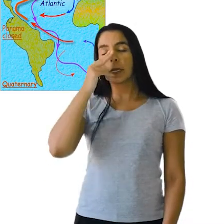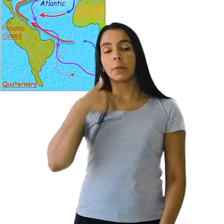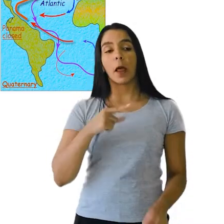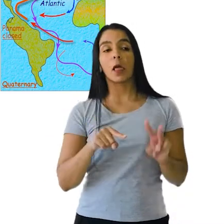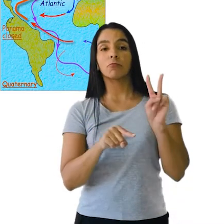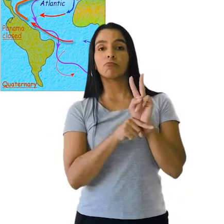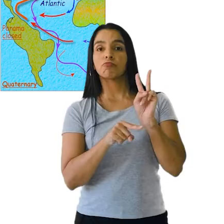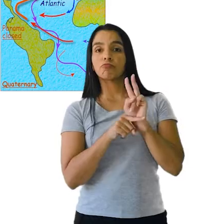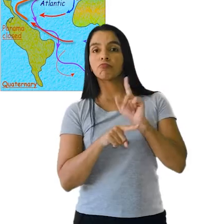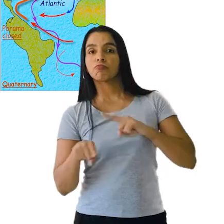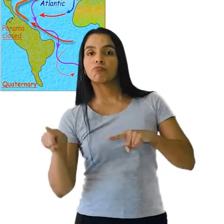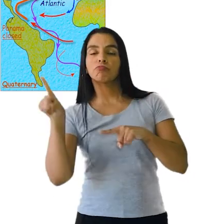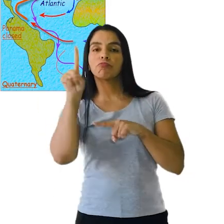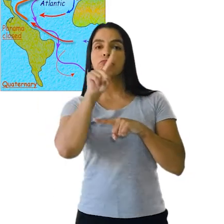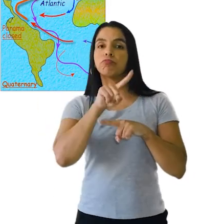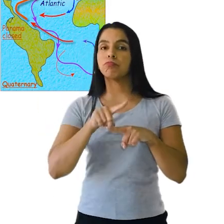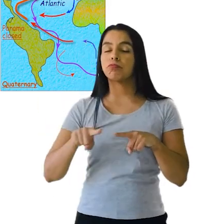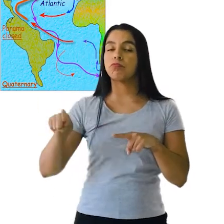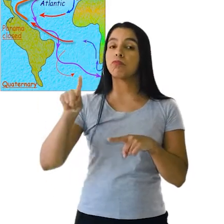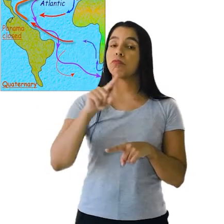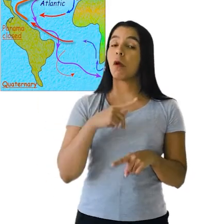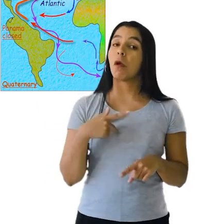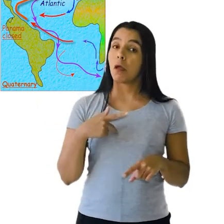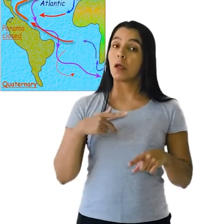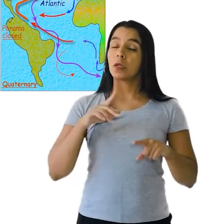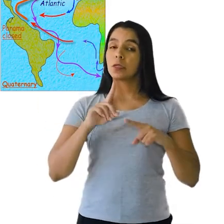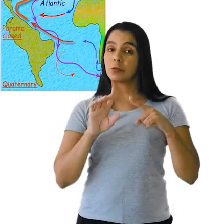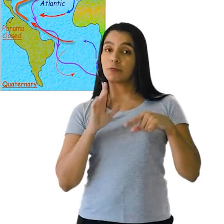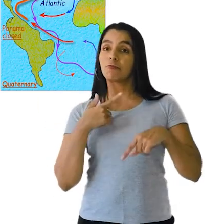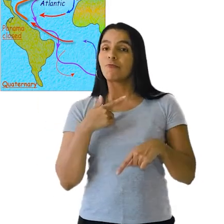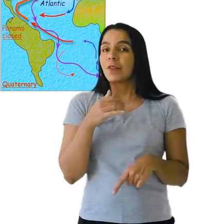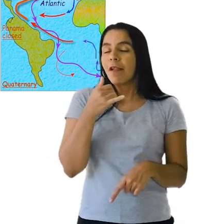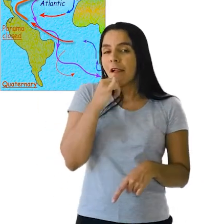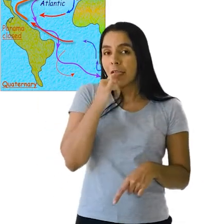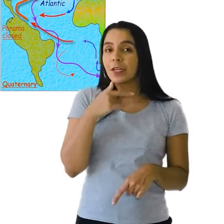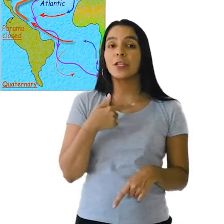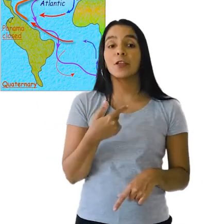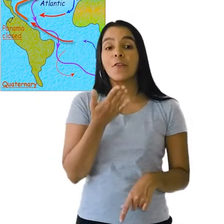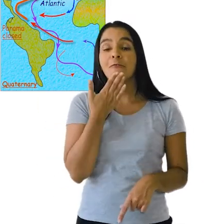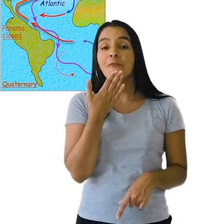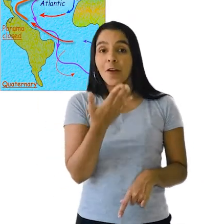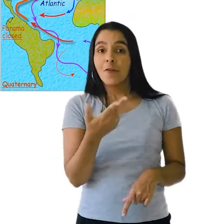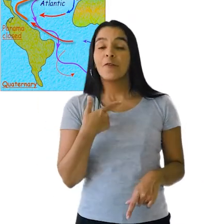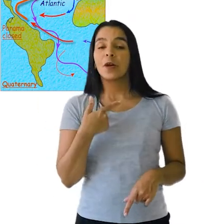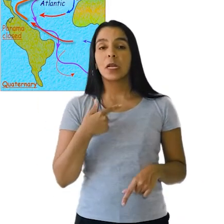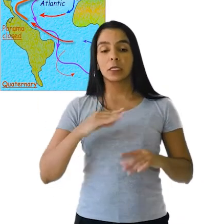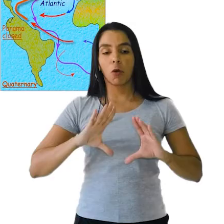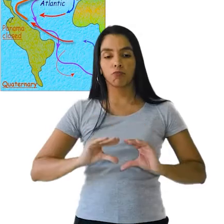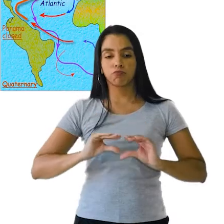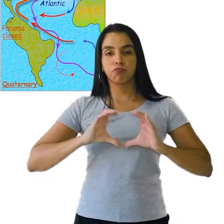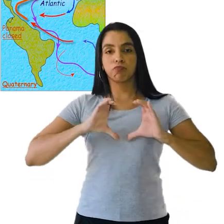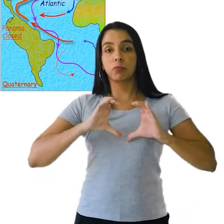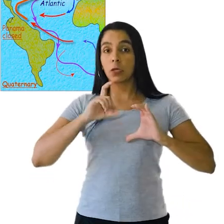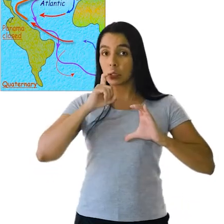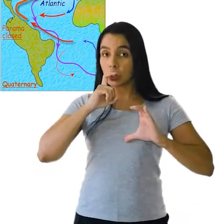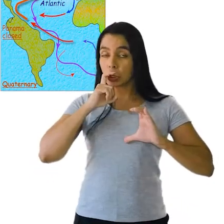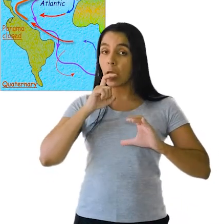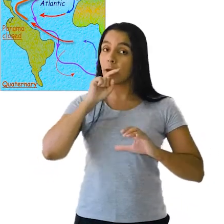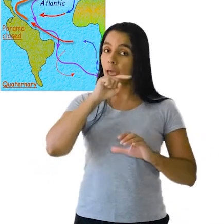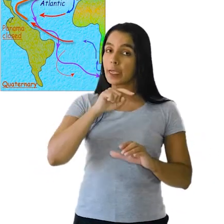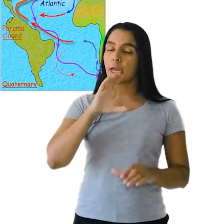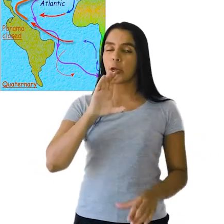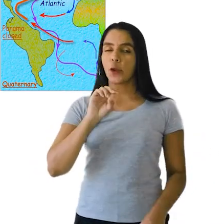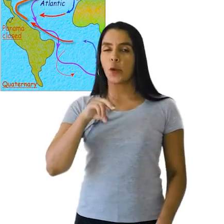acaba isolando a Antártica em termos de balanço de energia e favorecendo o acúmulo de